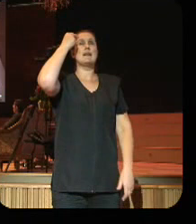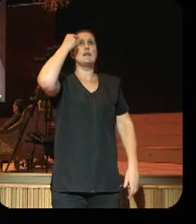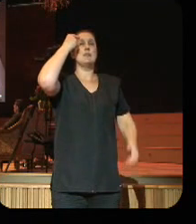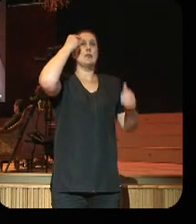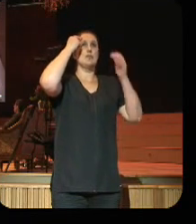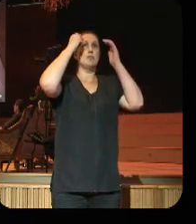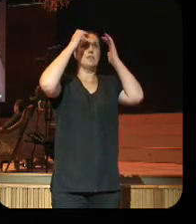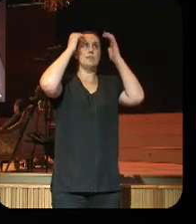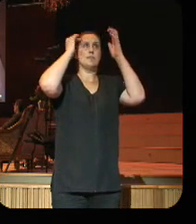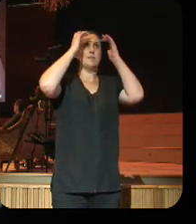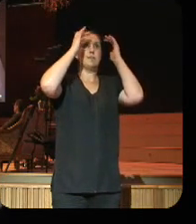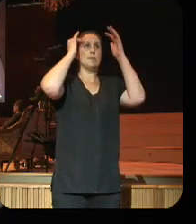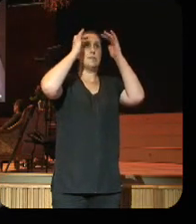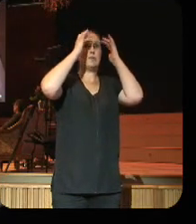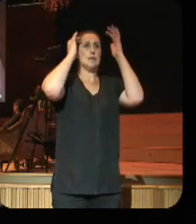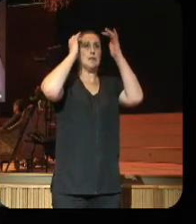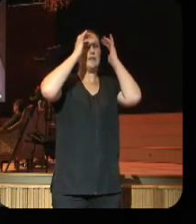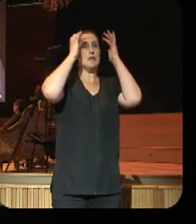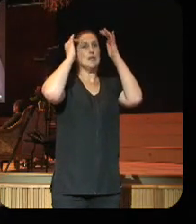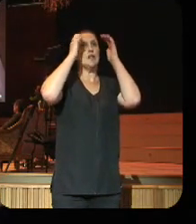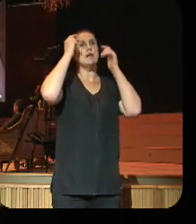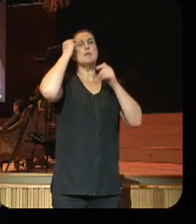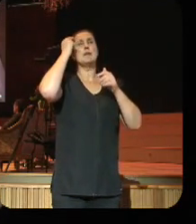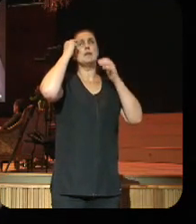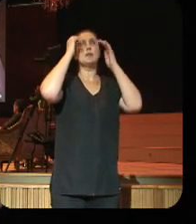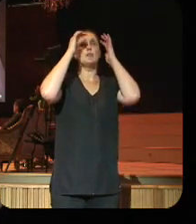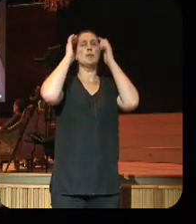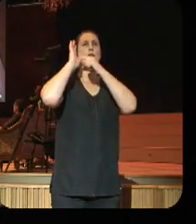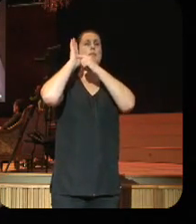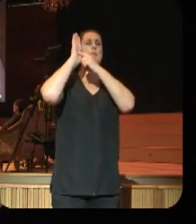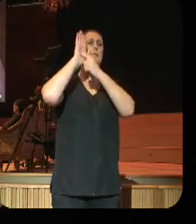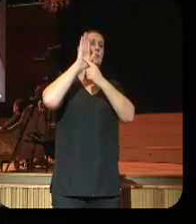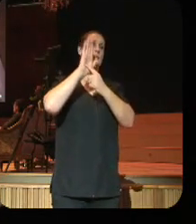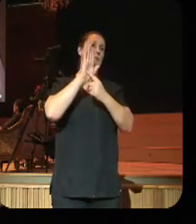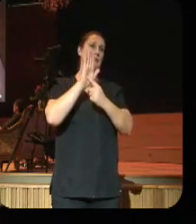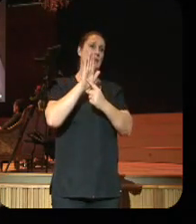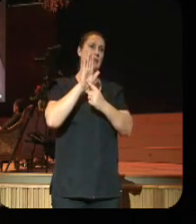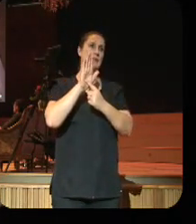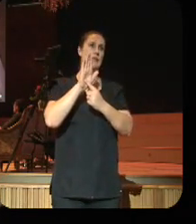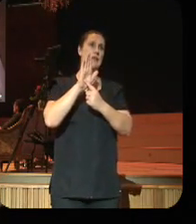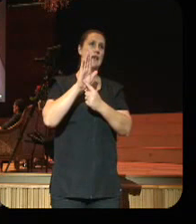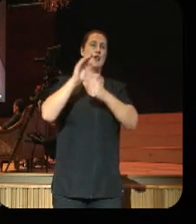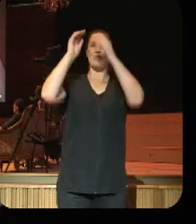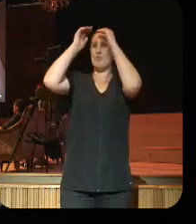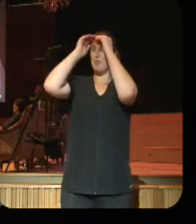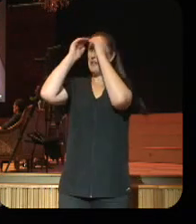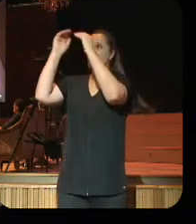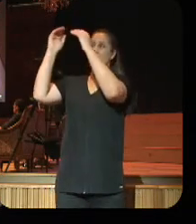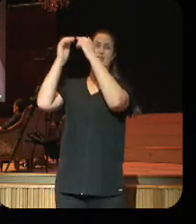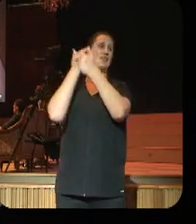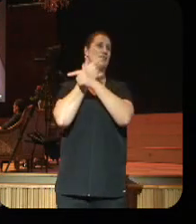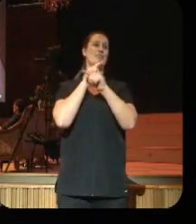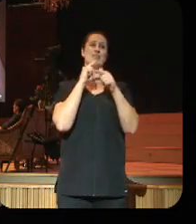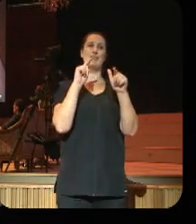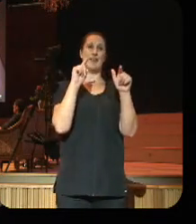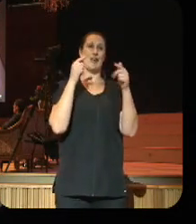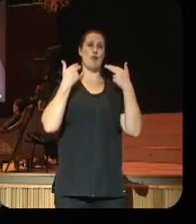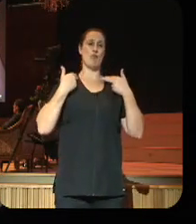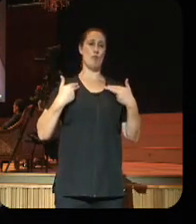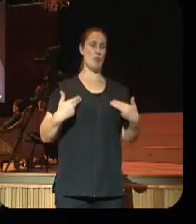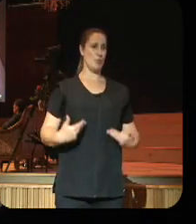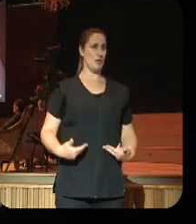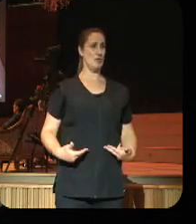pensamentos. E esses pensamentos refletem a rebeldia inerente à natureza